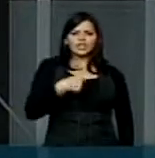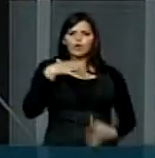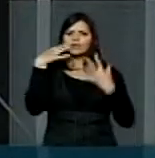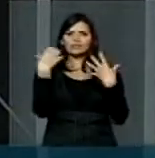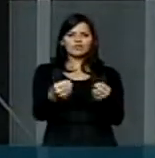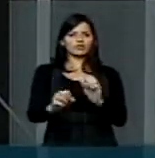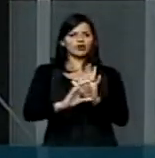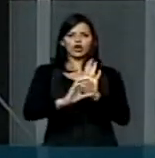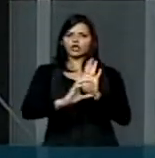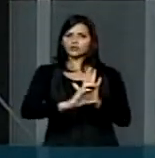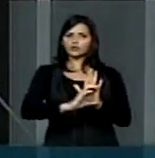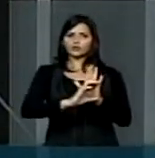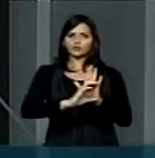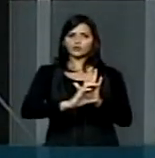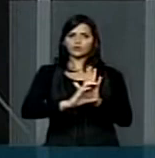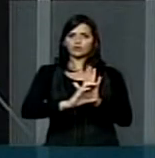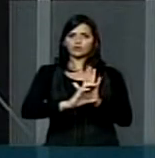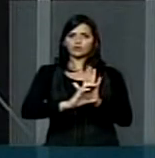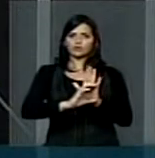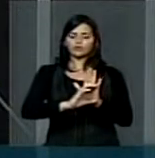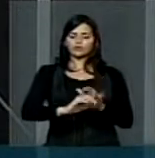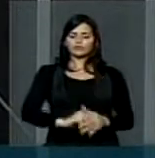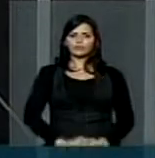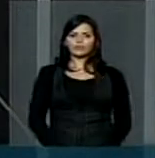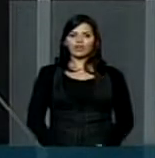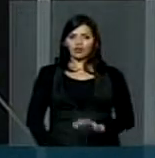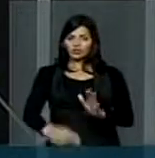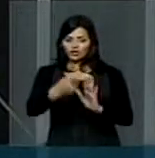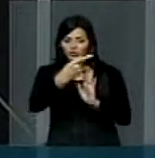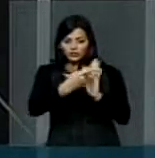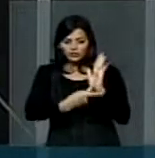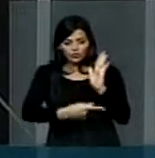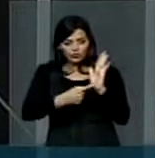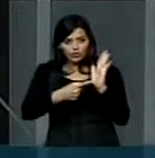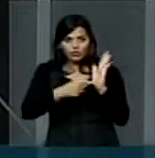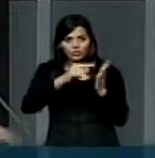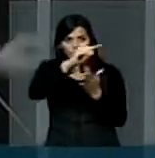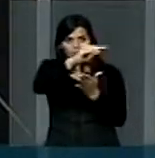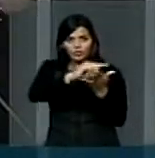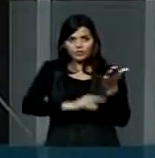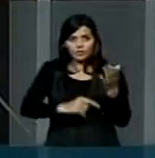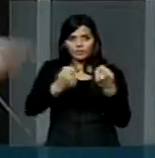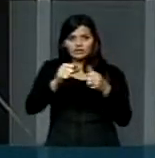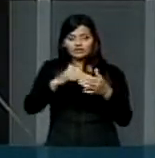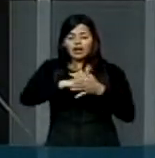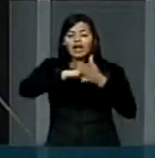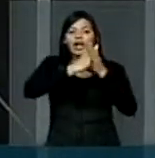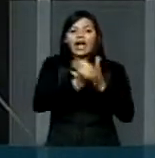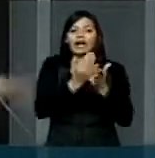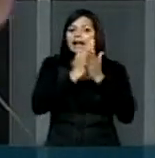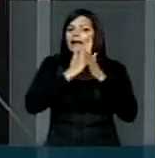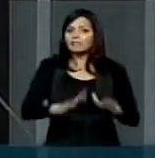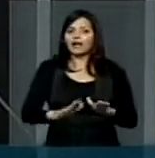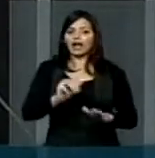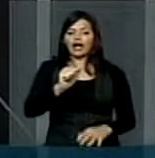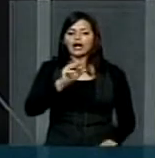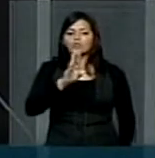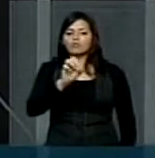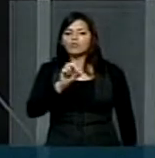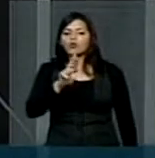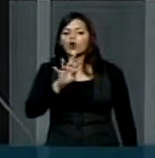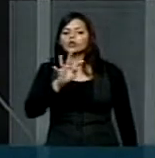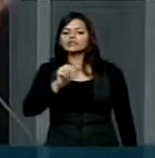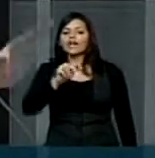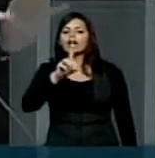esse documento. Esse documento, senhor presidente, precisa ser abortado. E eu não estou